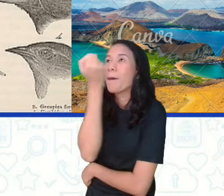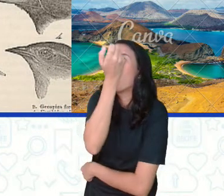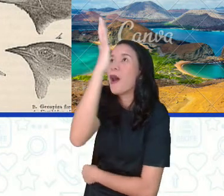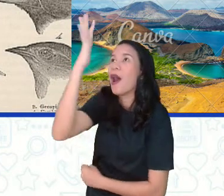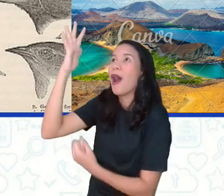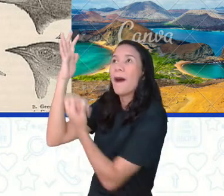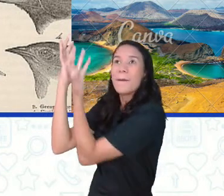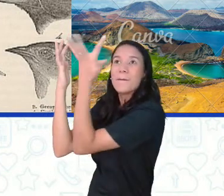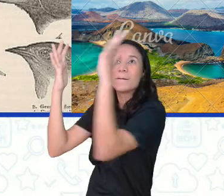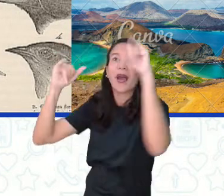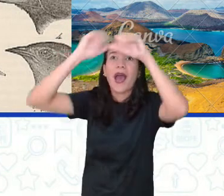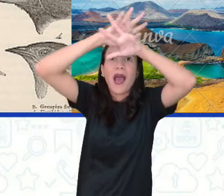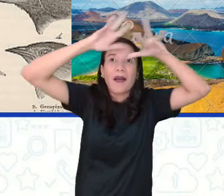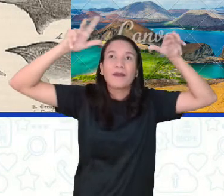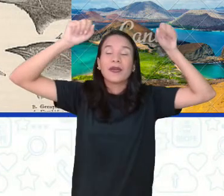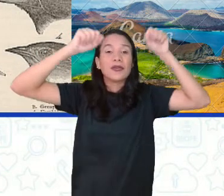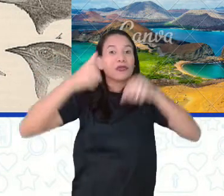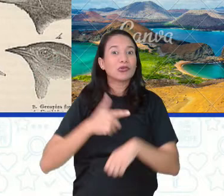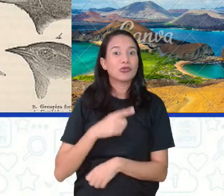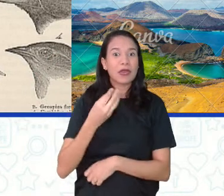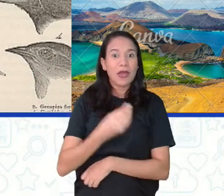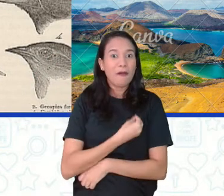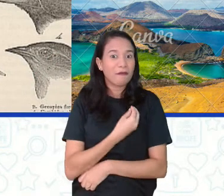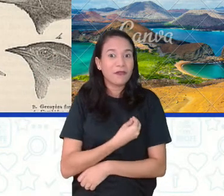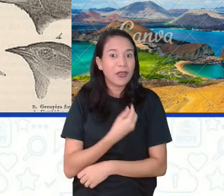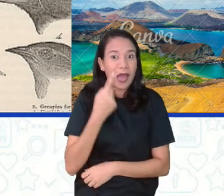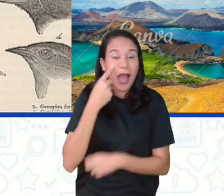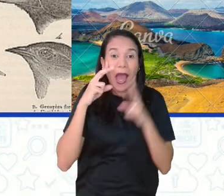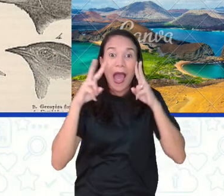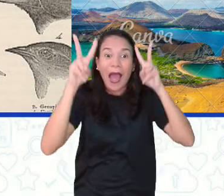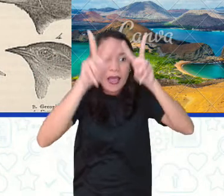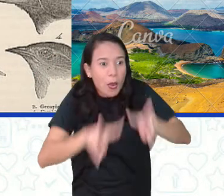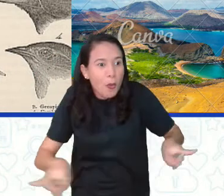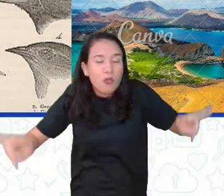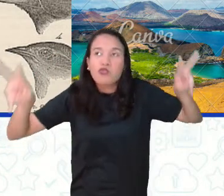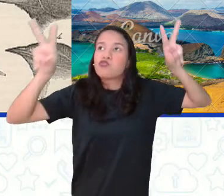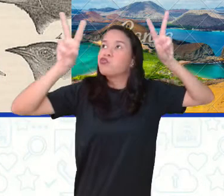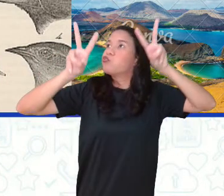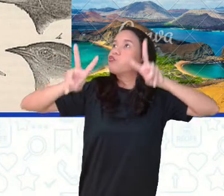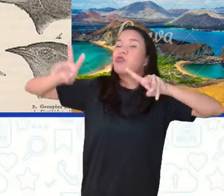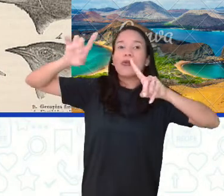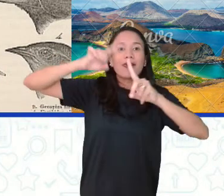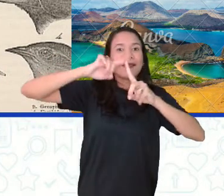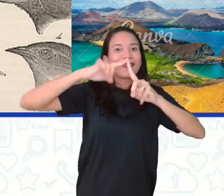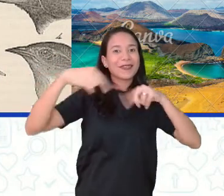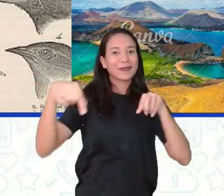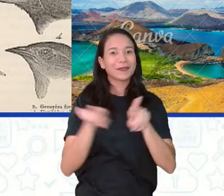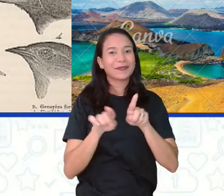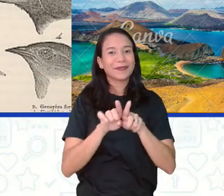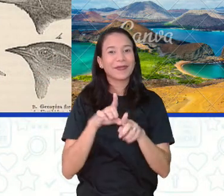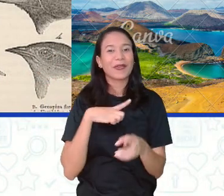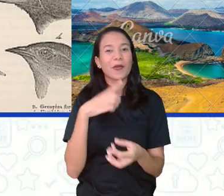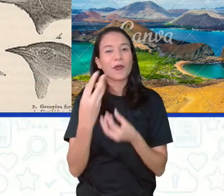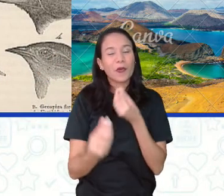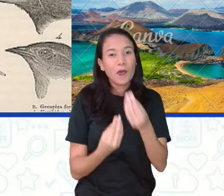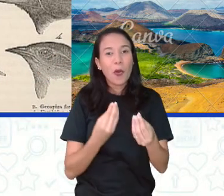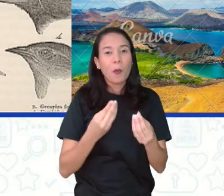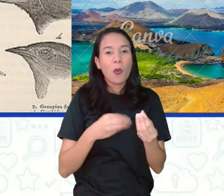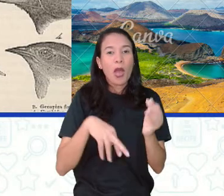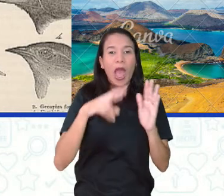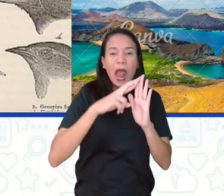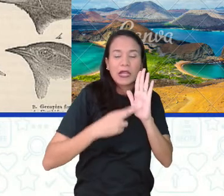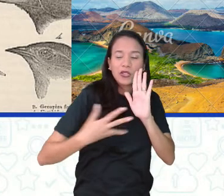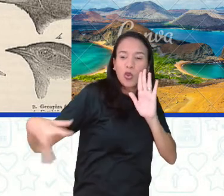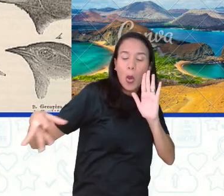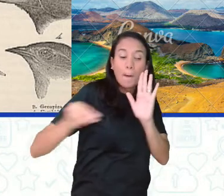Ele não tinha visto ainda esse tipo de ecossistema, esse tipo de ambiente, e fez lá alguns registros,